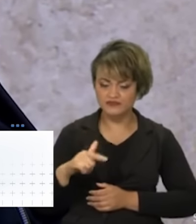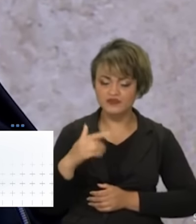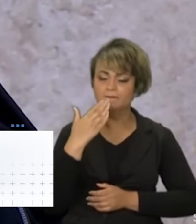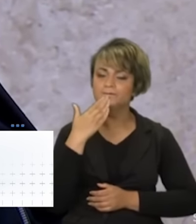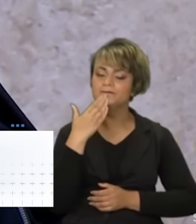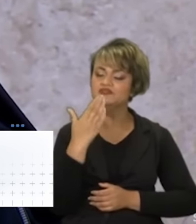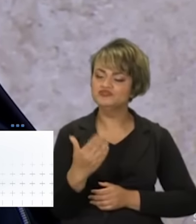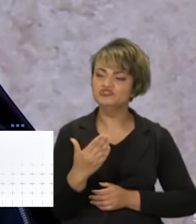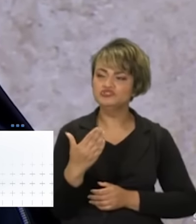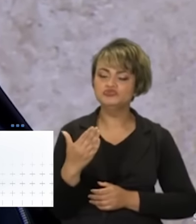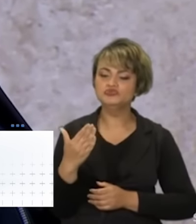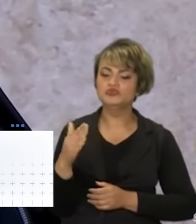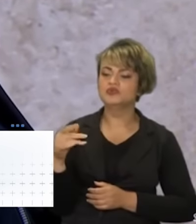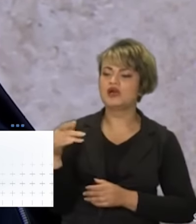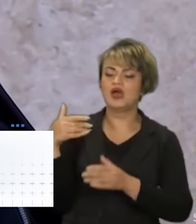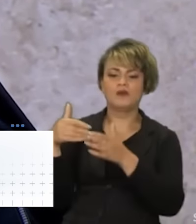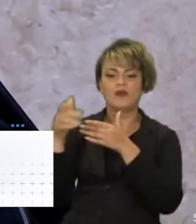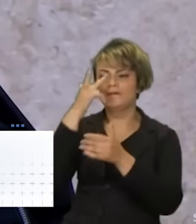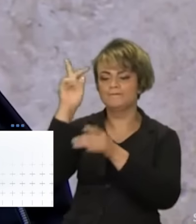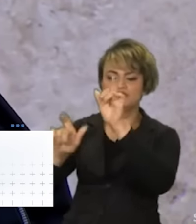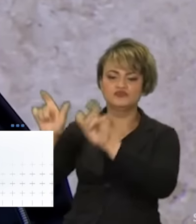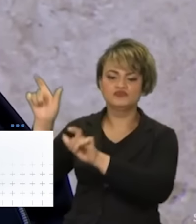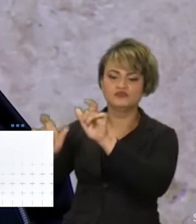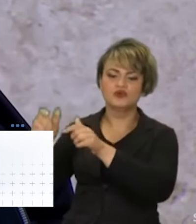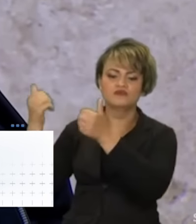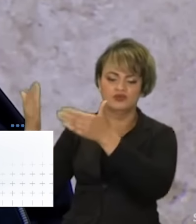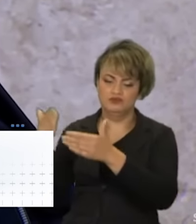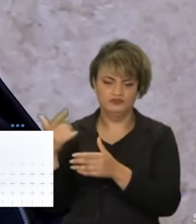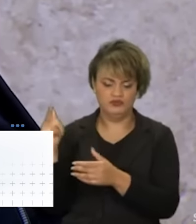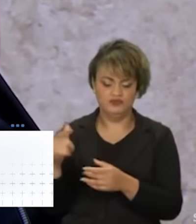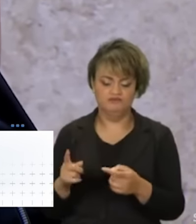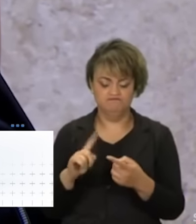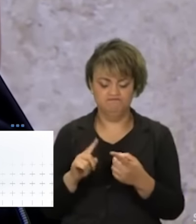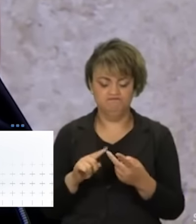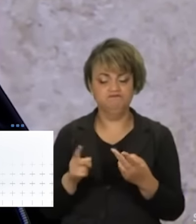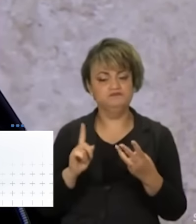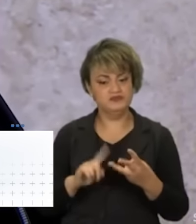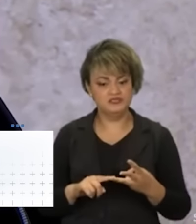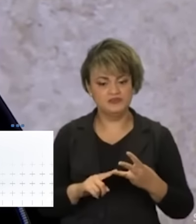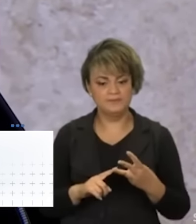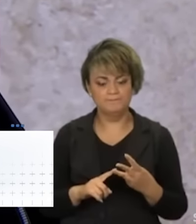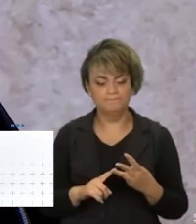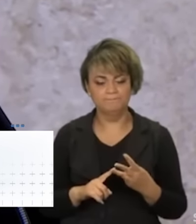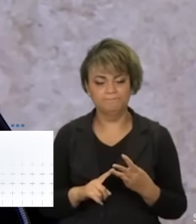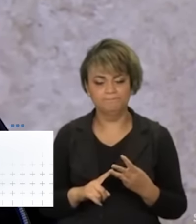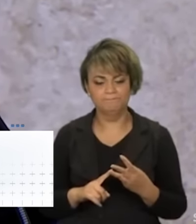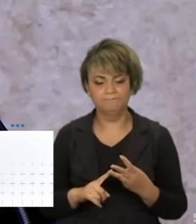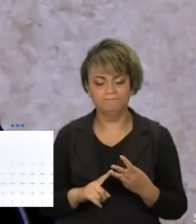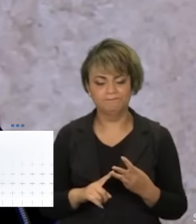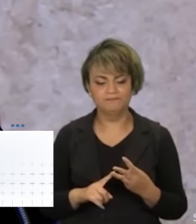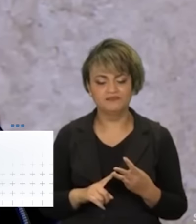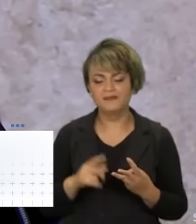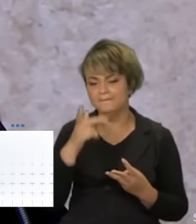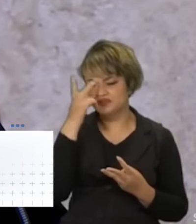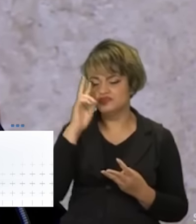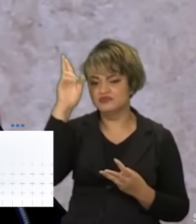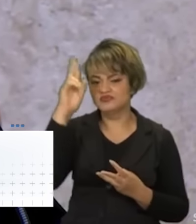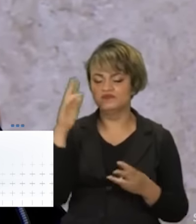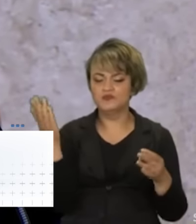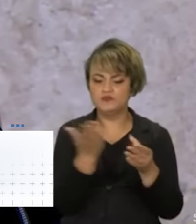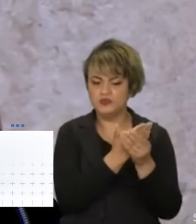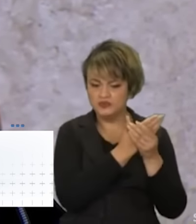direcionado aleatoriamente a qualquer pessoa. Em terceiro lugar, o condutor dos inquéritos aqui